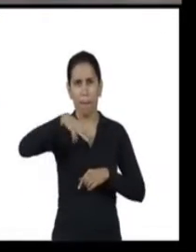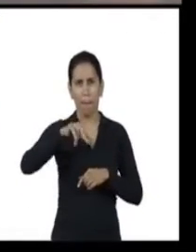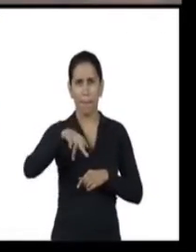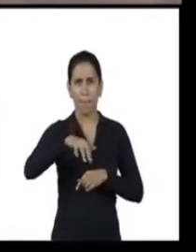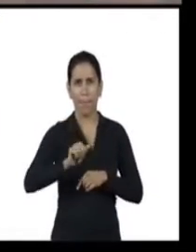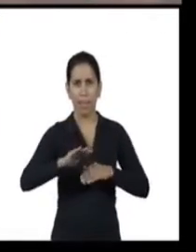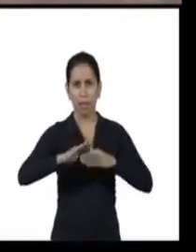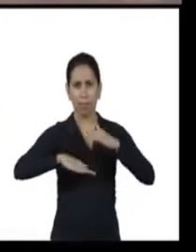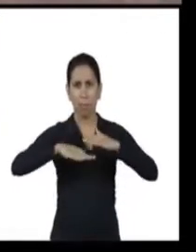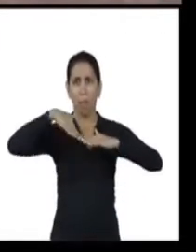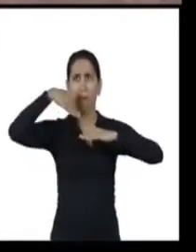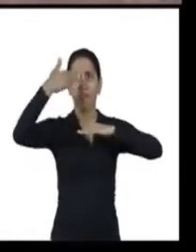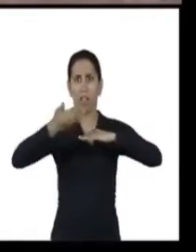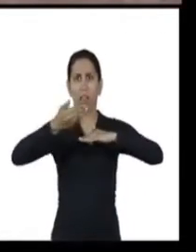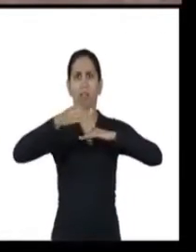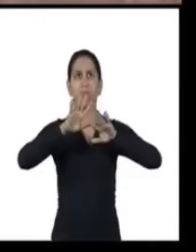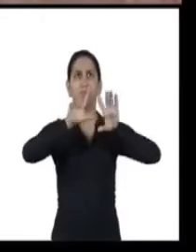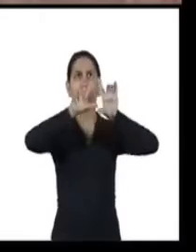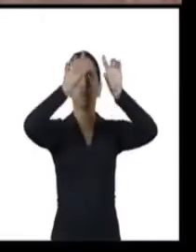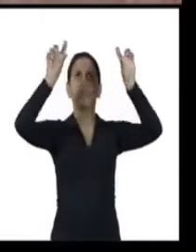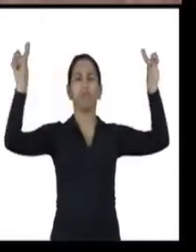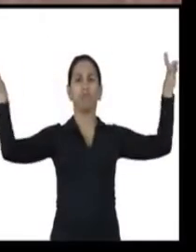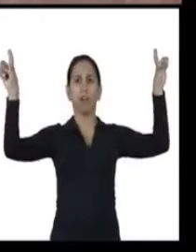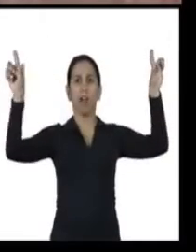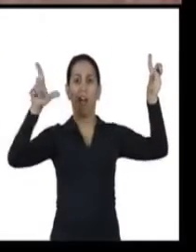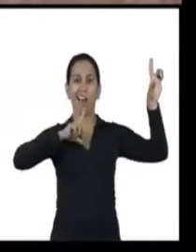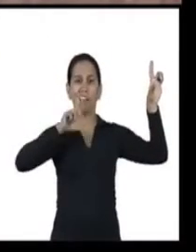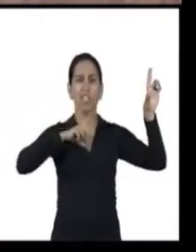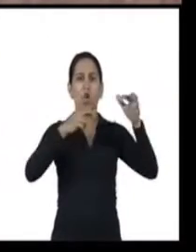e ambientais são levadas em conta.